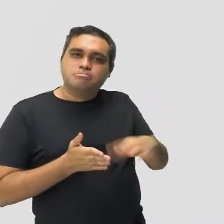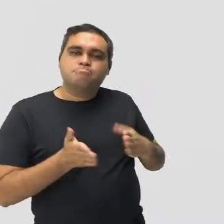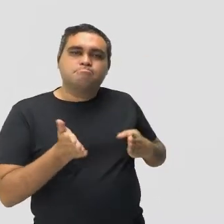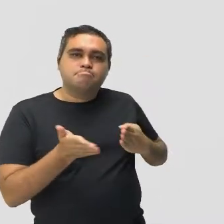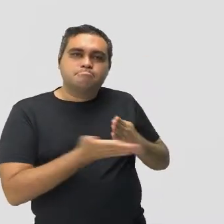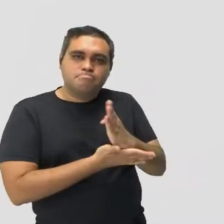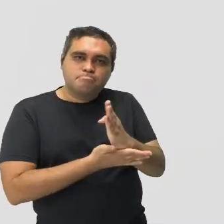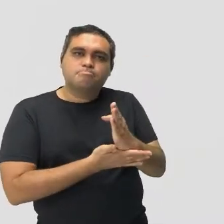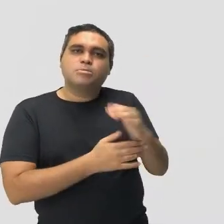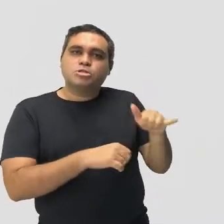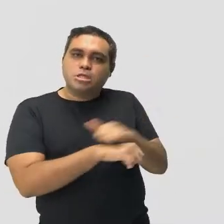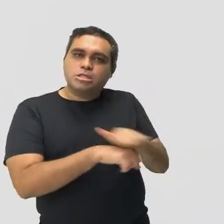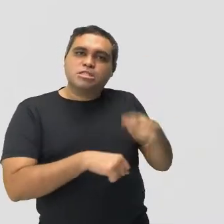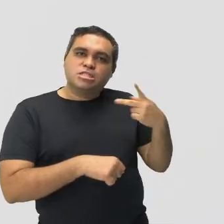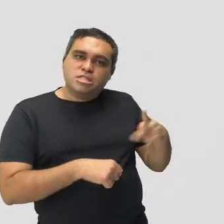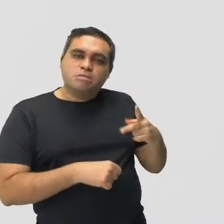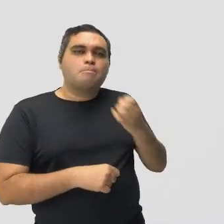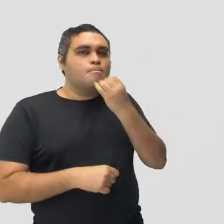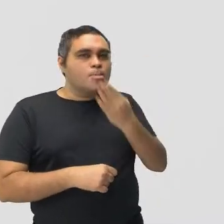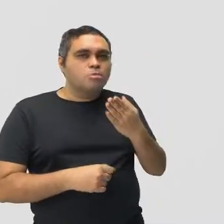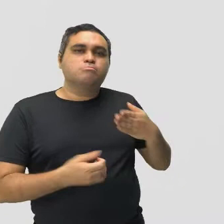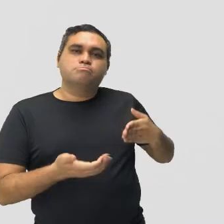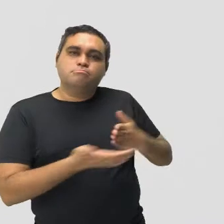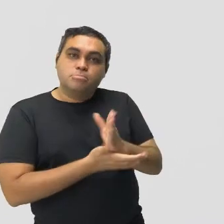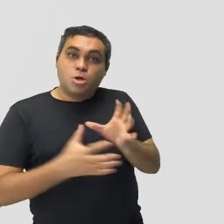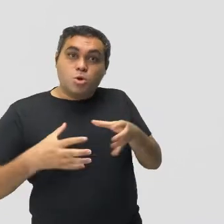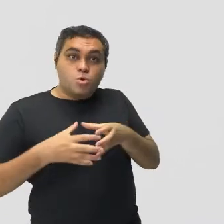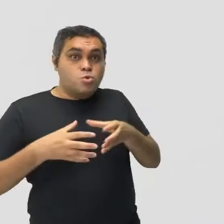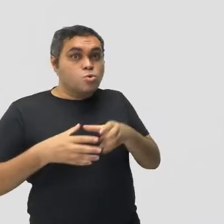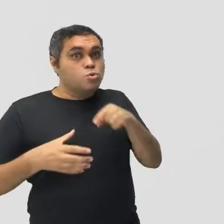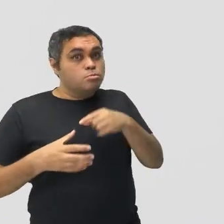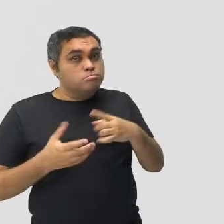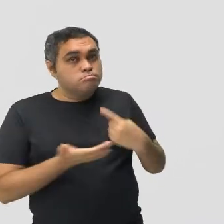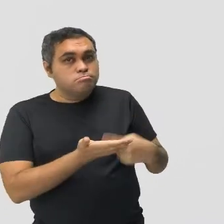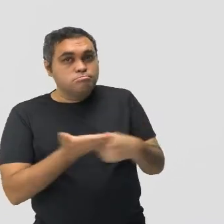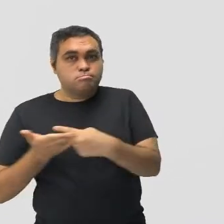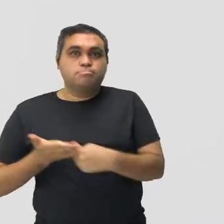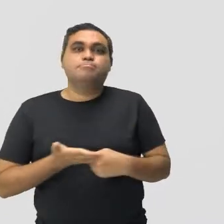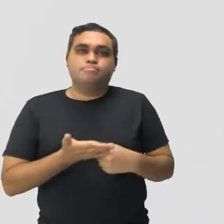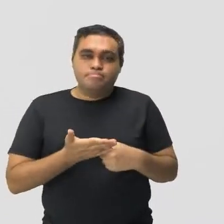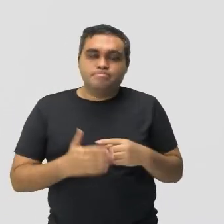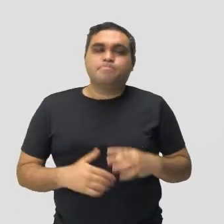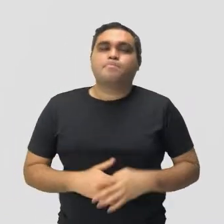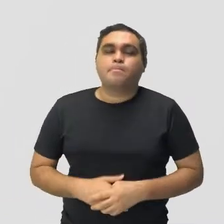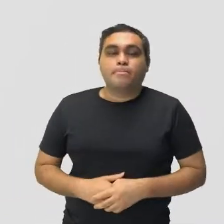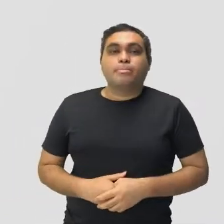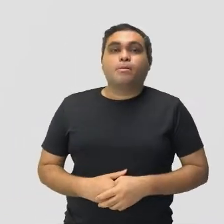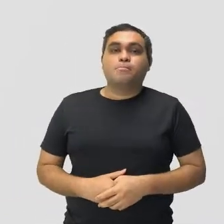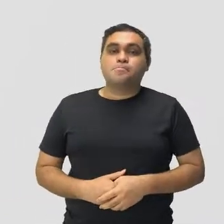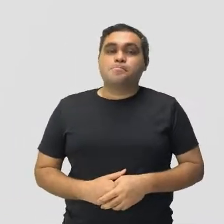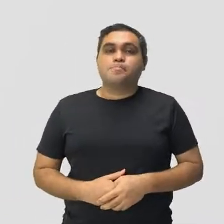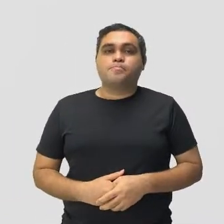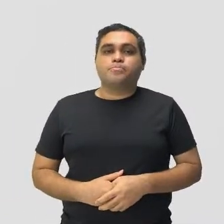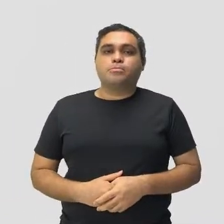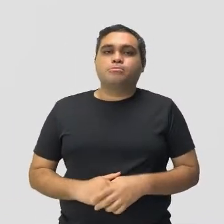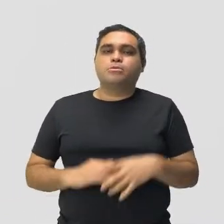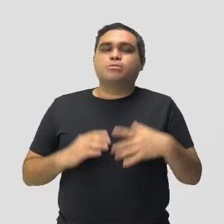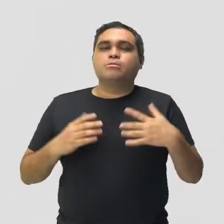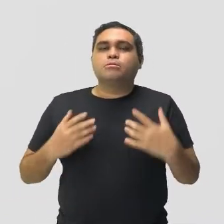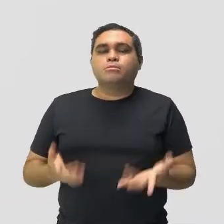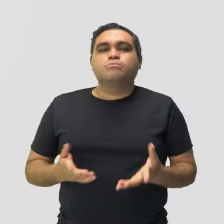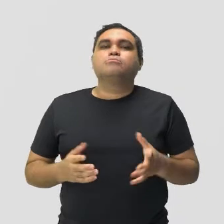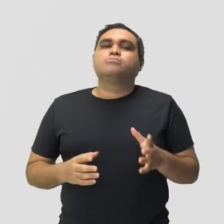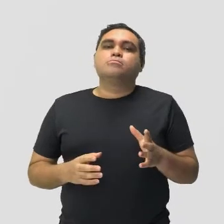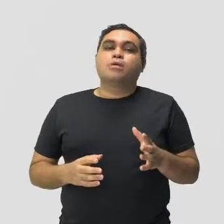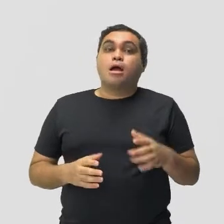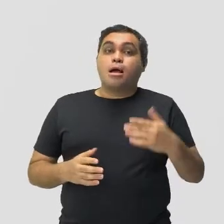não, que é o meio para o qual se busca esse conhecimento. Então, o que está em jogo aqui?